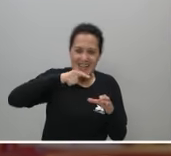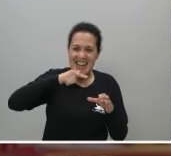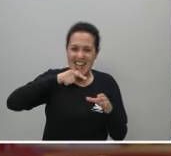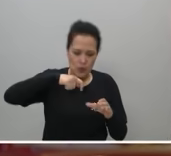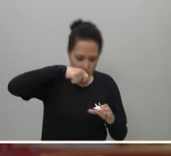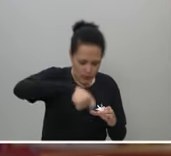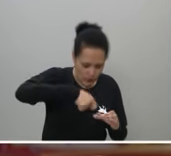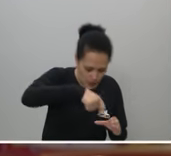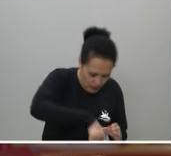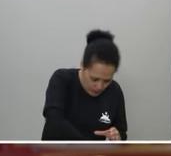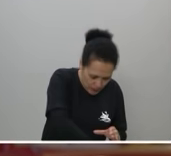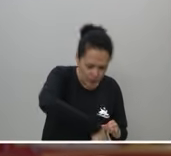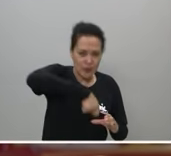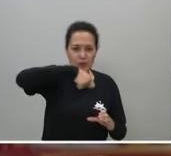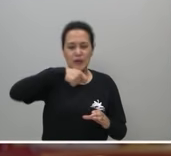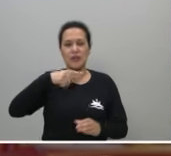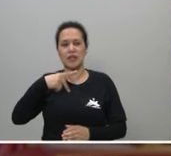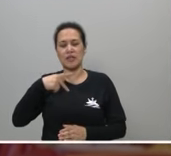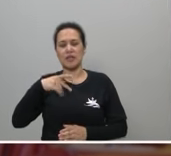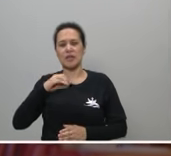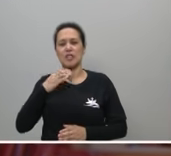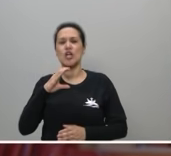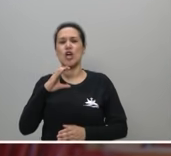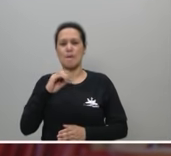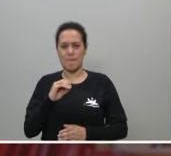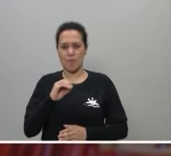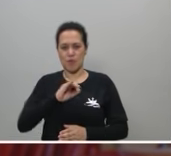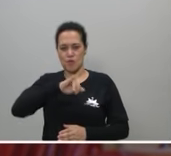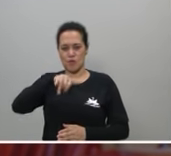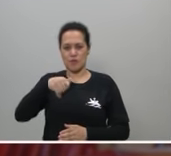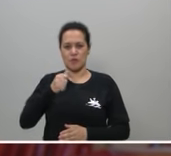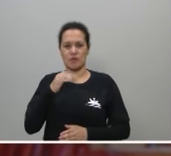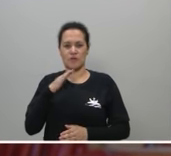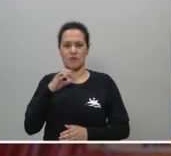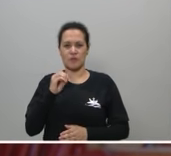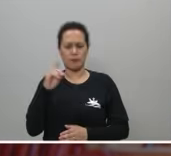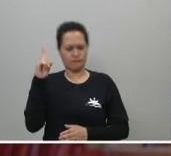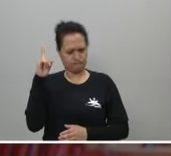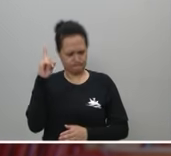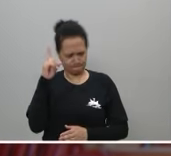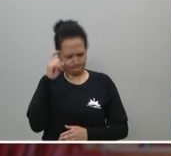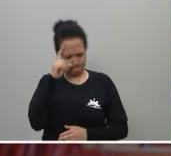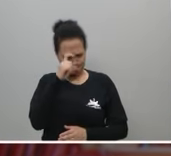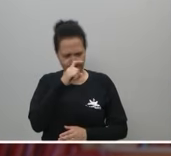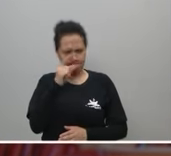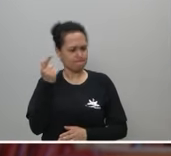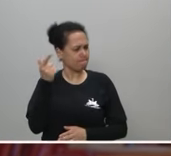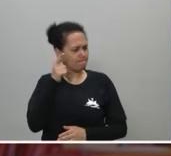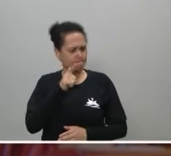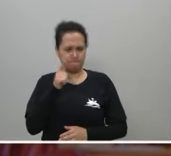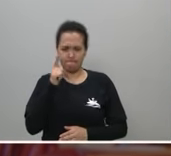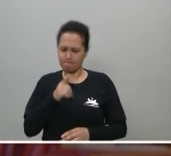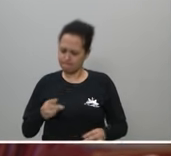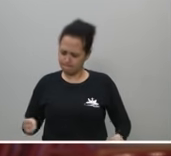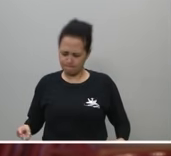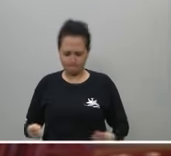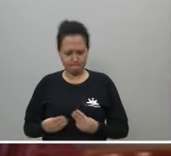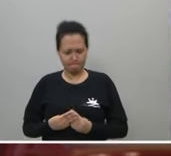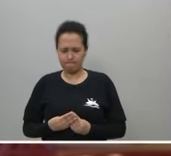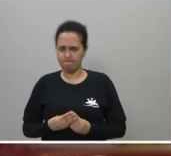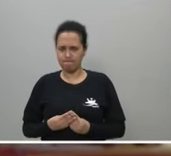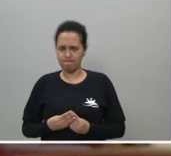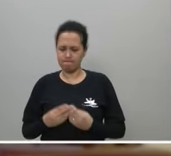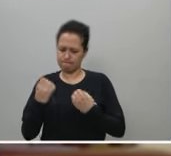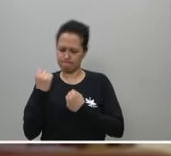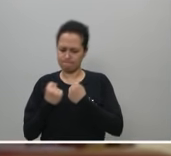muito grande, porque eu não consegui que um judeu me levasse. Eu estava num carro, passou para o outro, porque